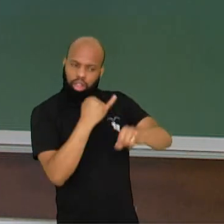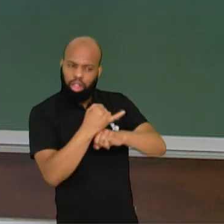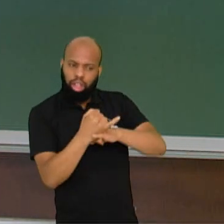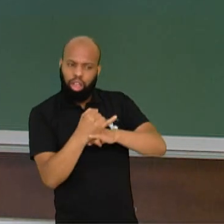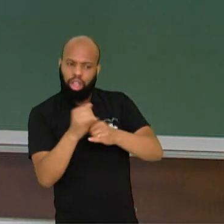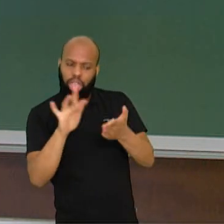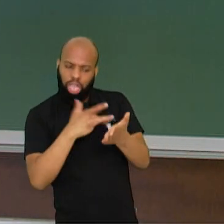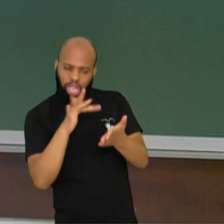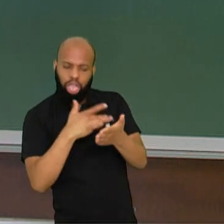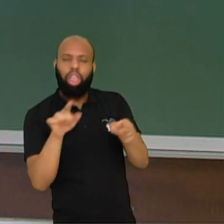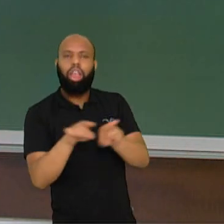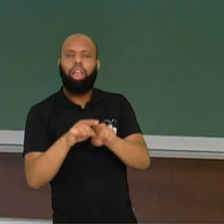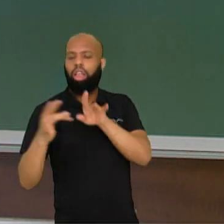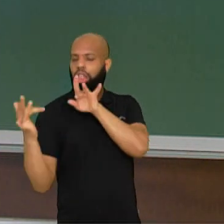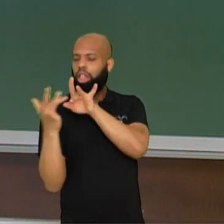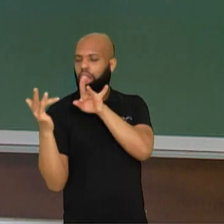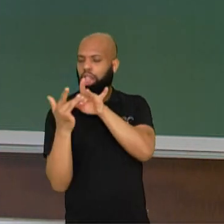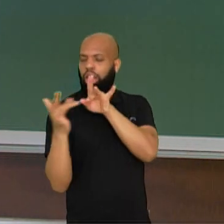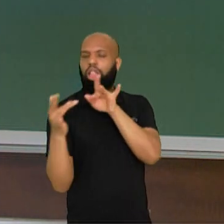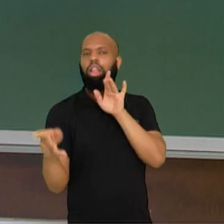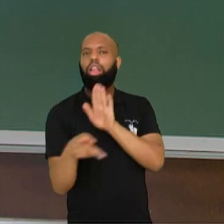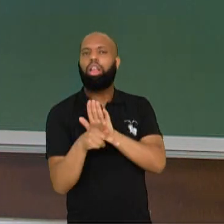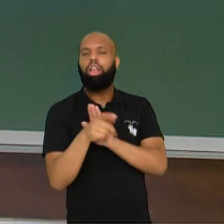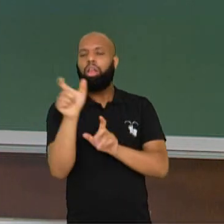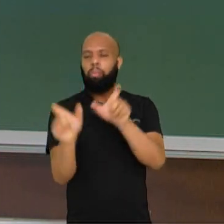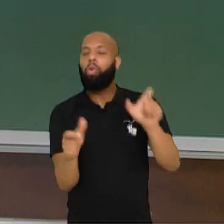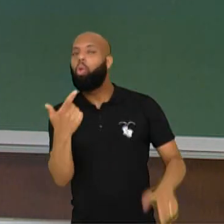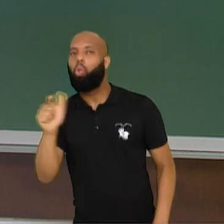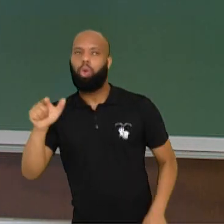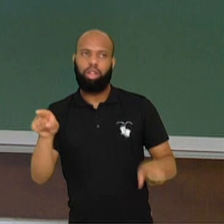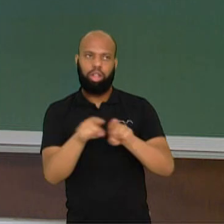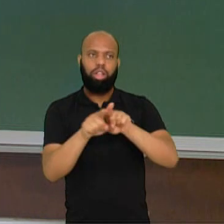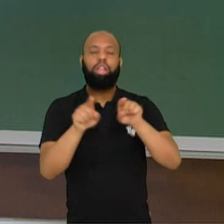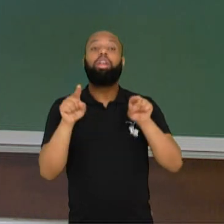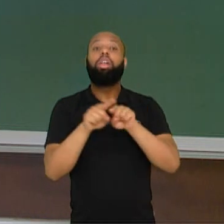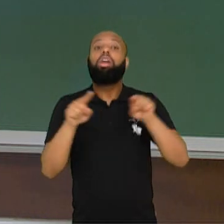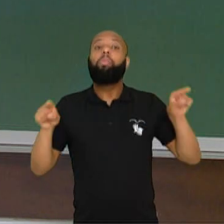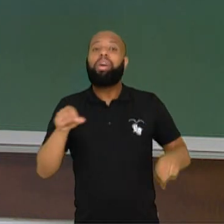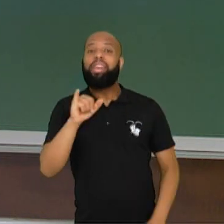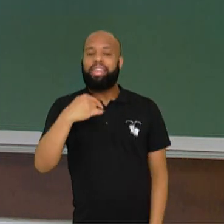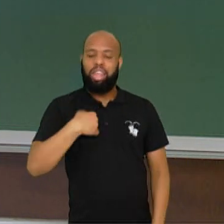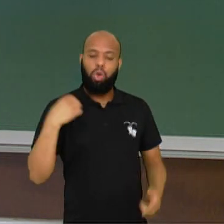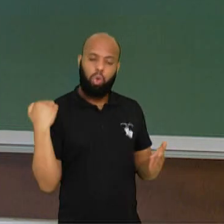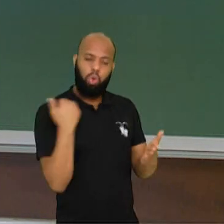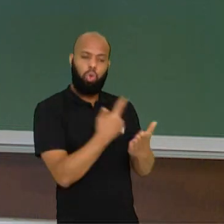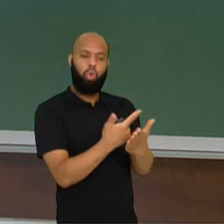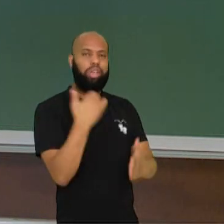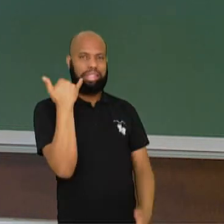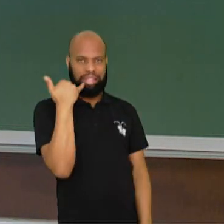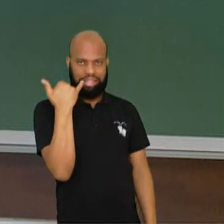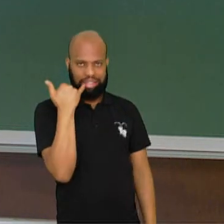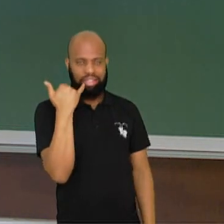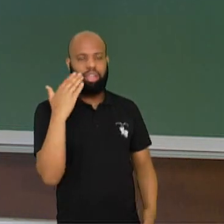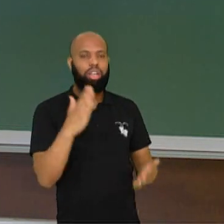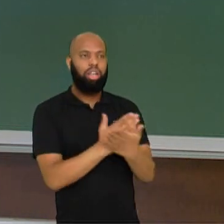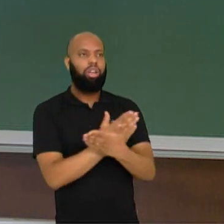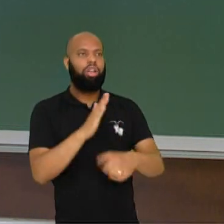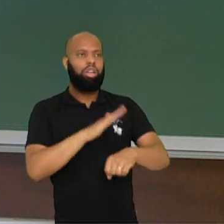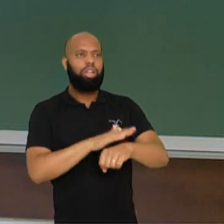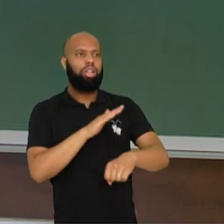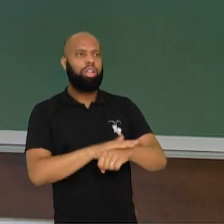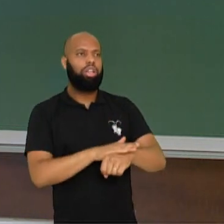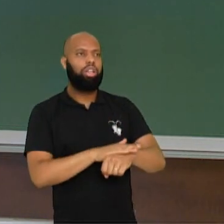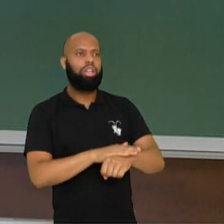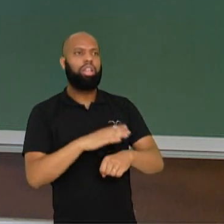me possibilitar ali um contato com outras pessoas. Porém, quando a gente compra o celular, muitas vezes a gente